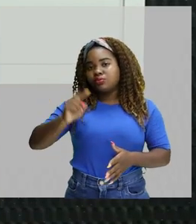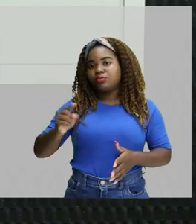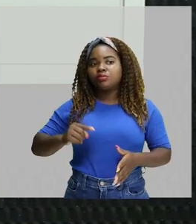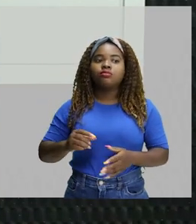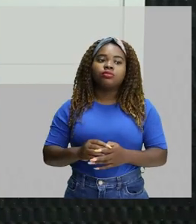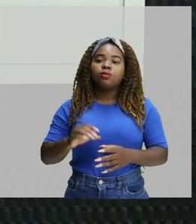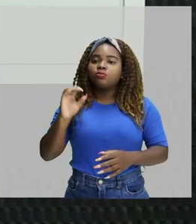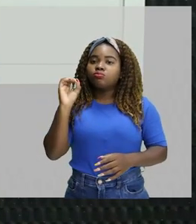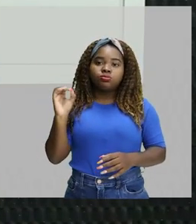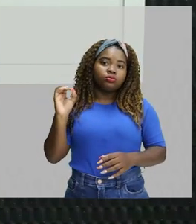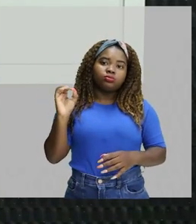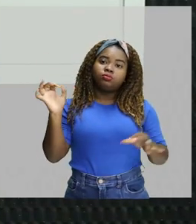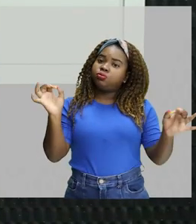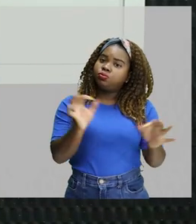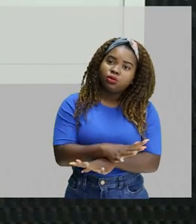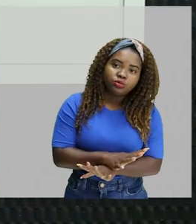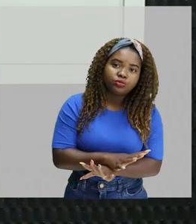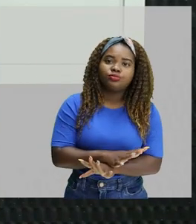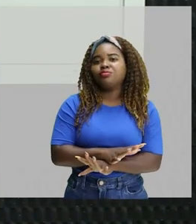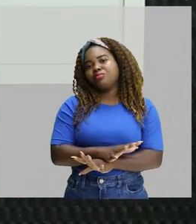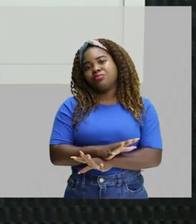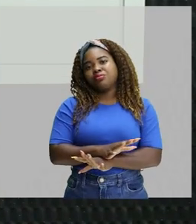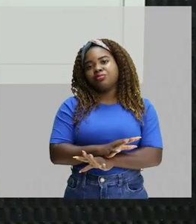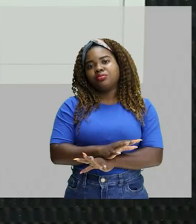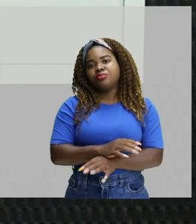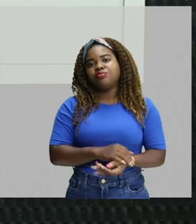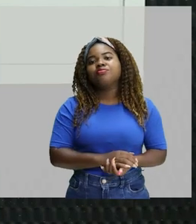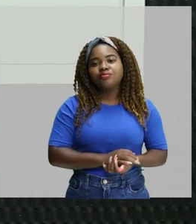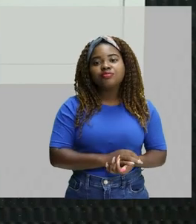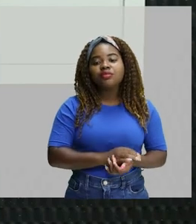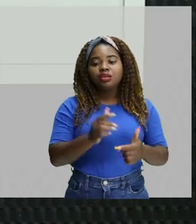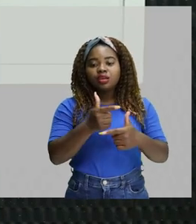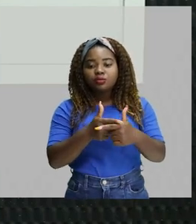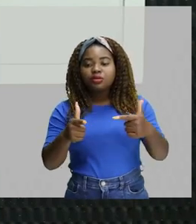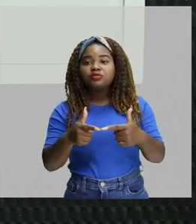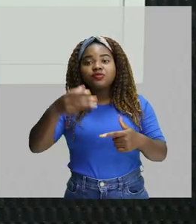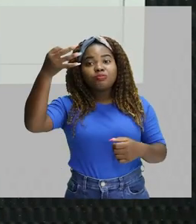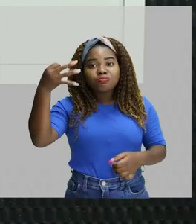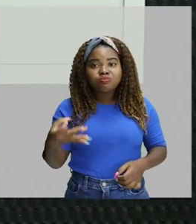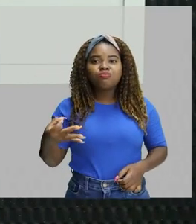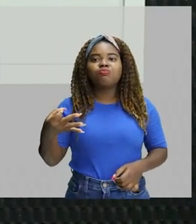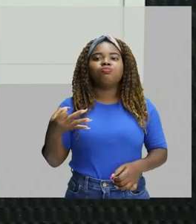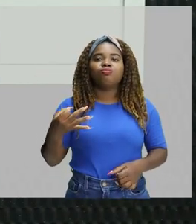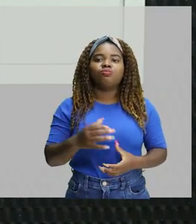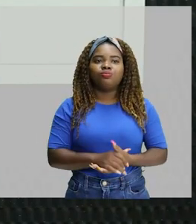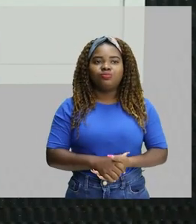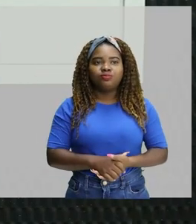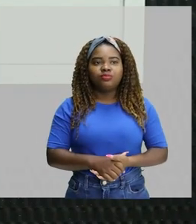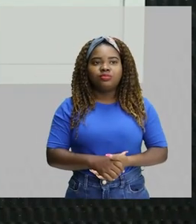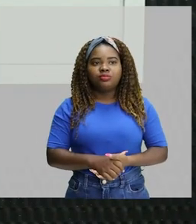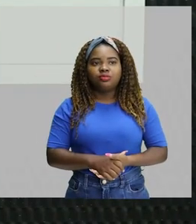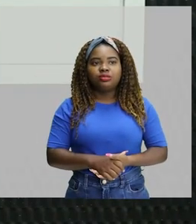ó pronto finalizou a sua divisão essa é uma divisão exata né esse carinha aqui